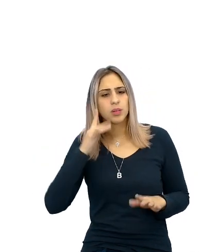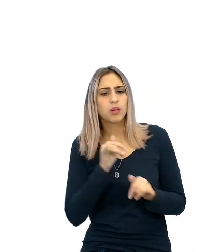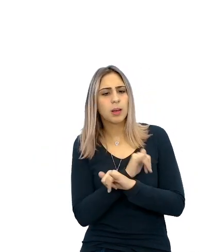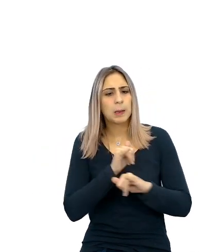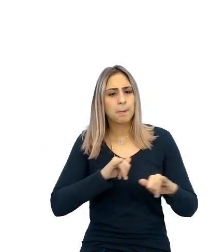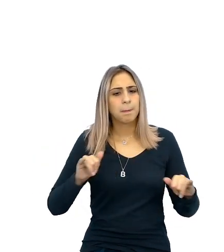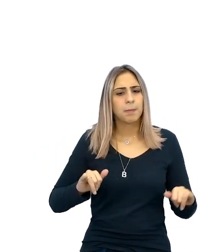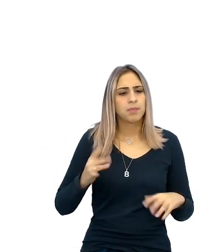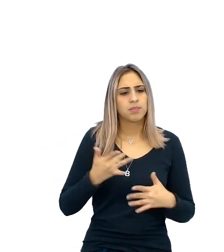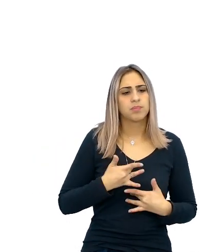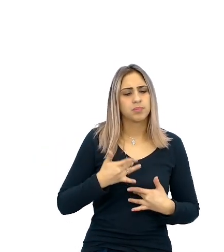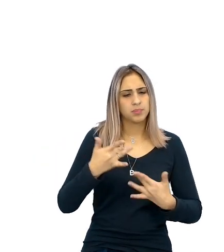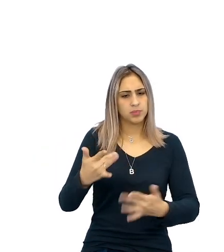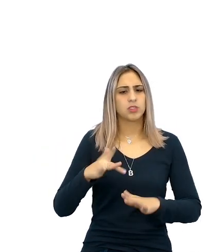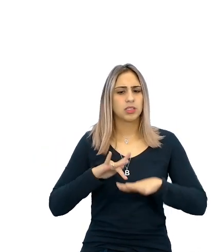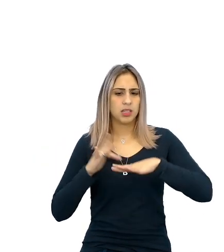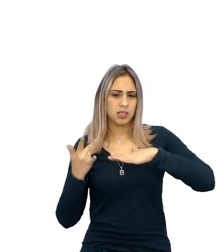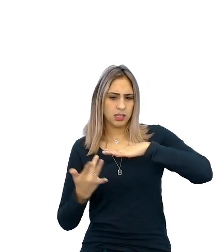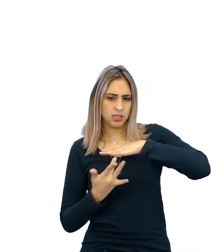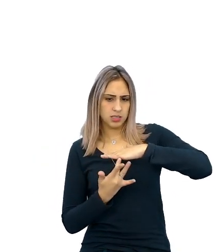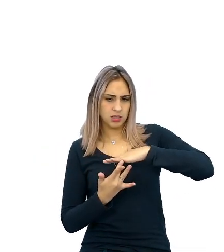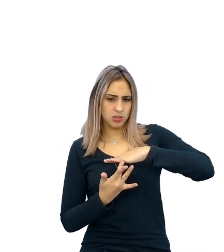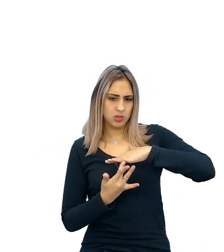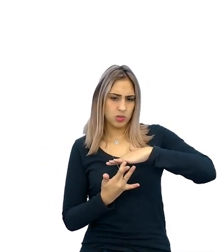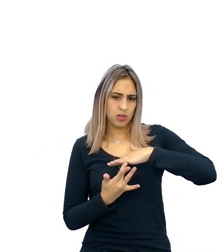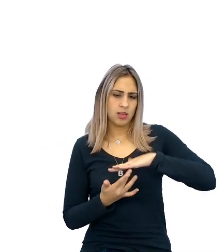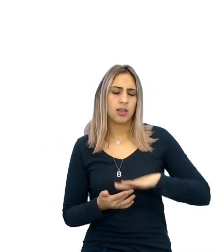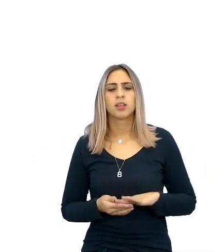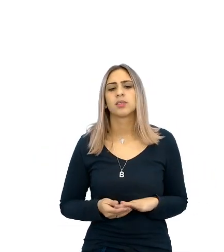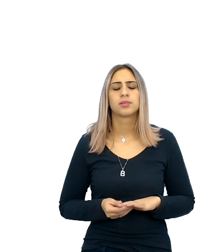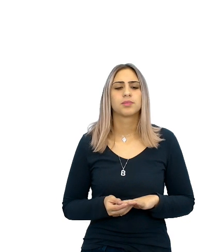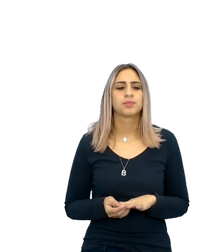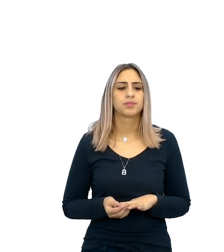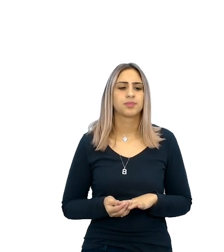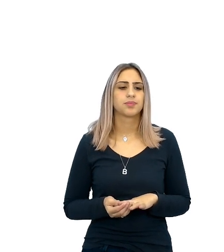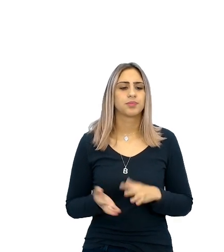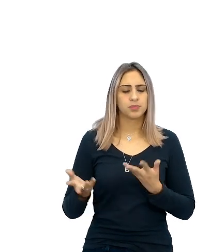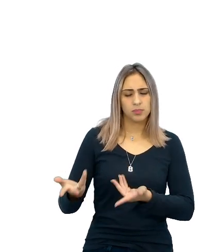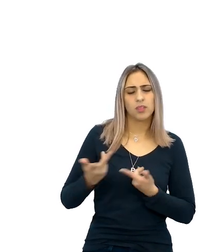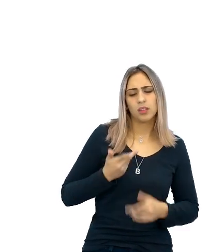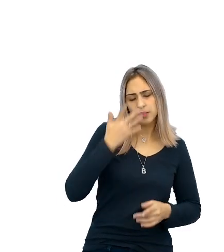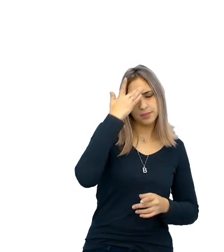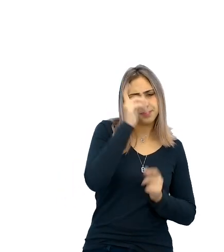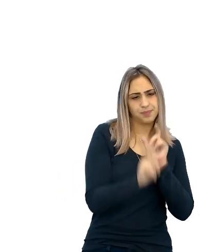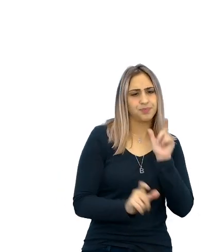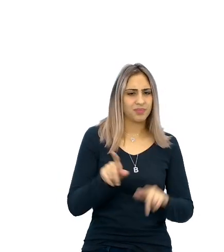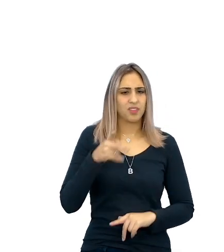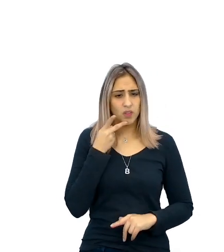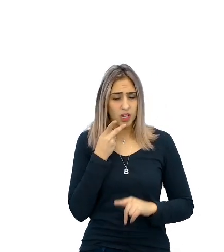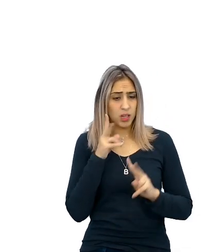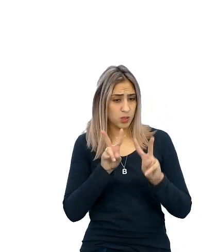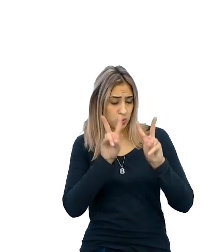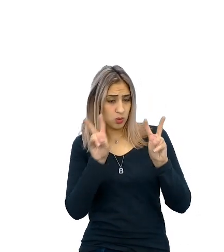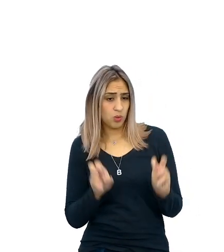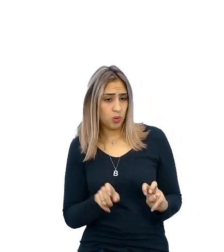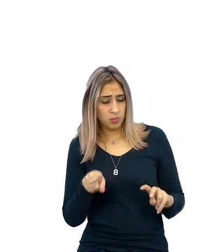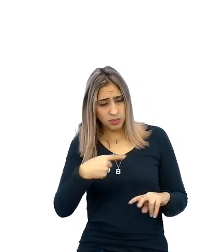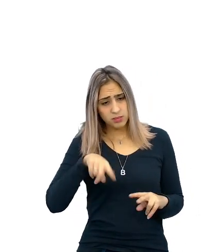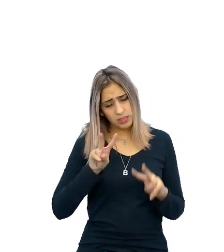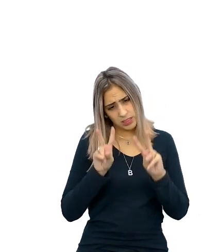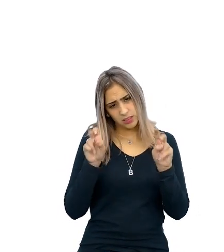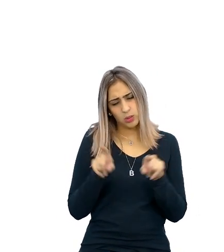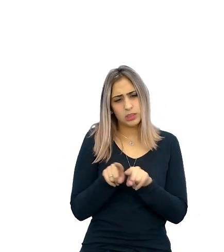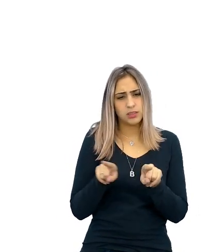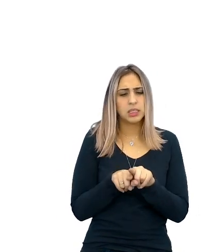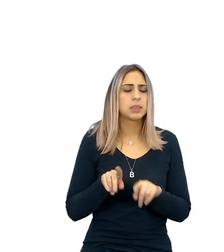de sensibilização também pelas redes sociais, convidando pessoas que falam sobre essas questões,